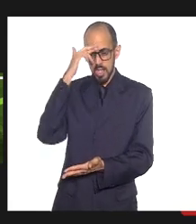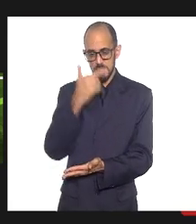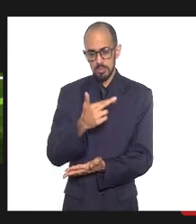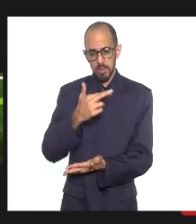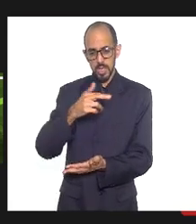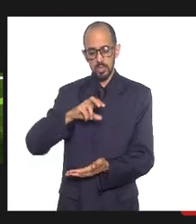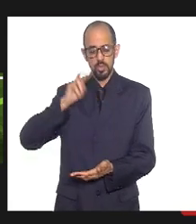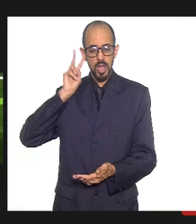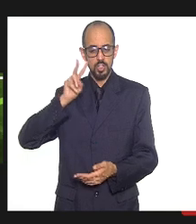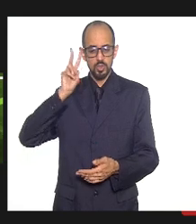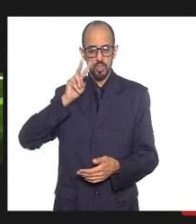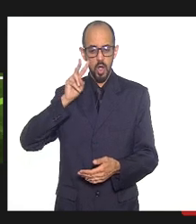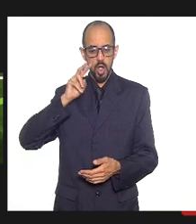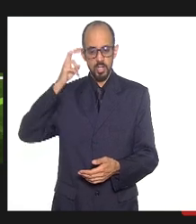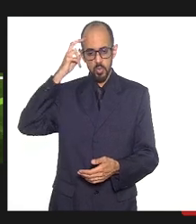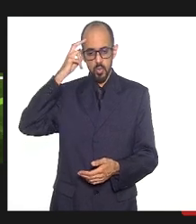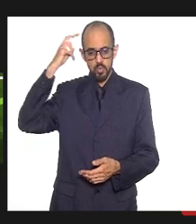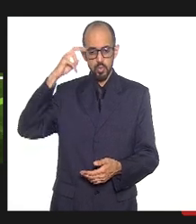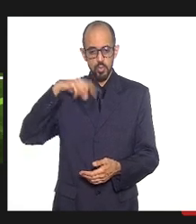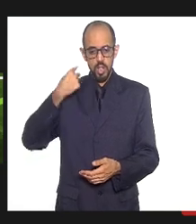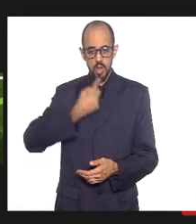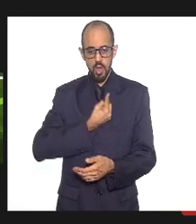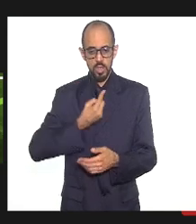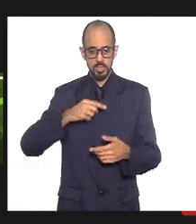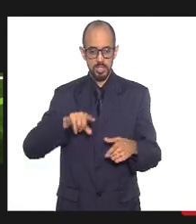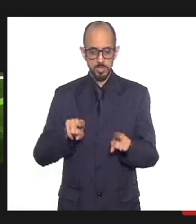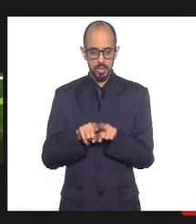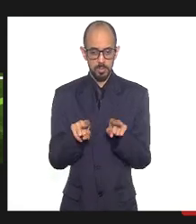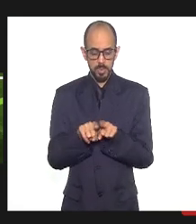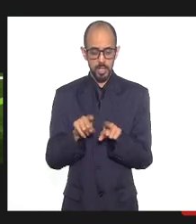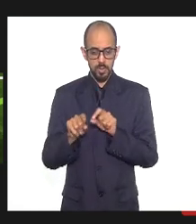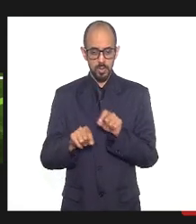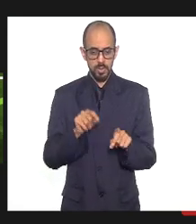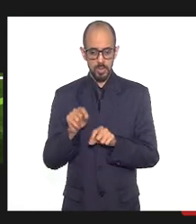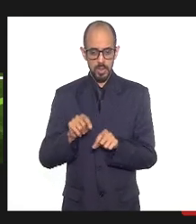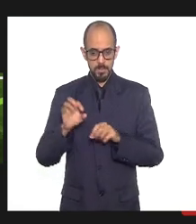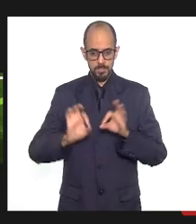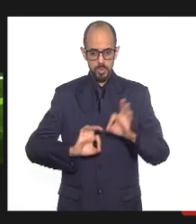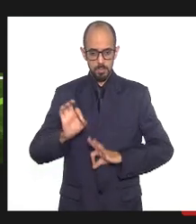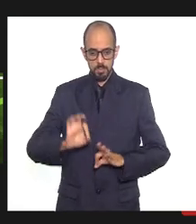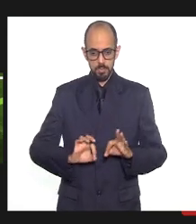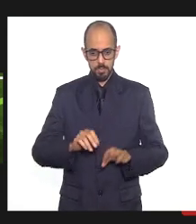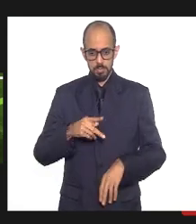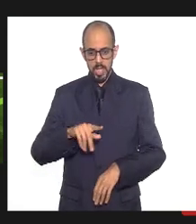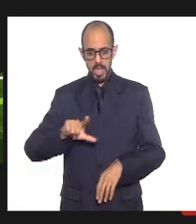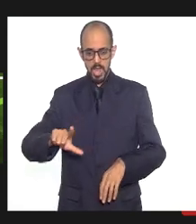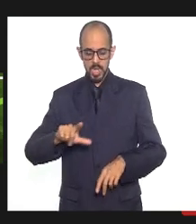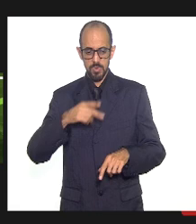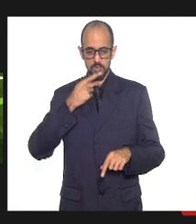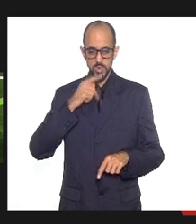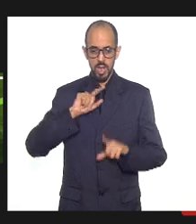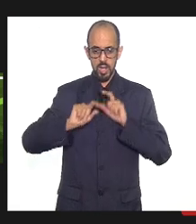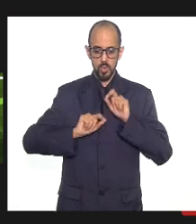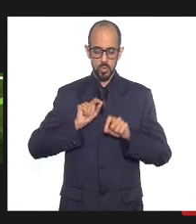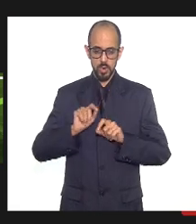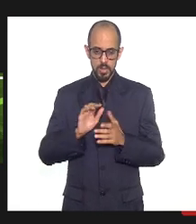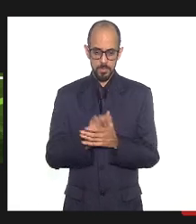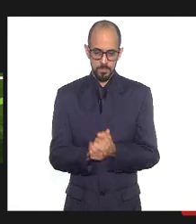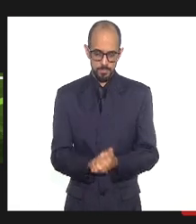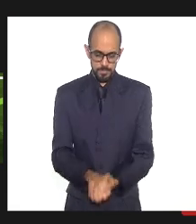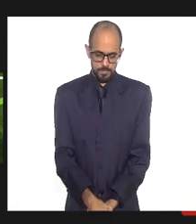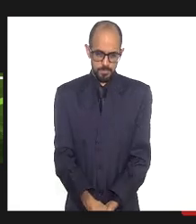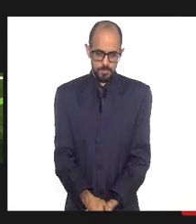a nossa cultura. Inclusive, o projeto de lei, ele fala em...